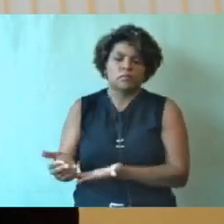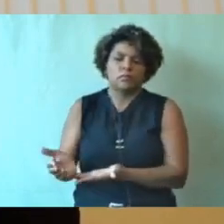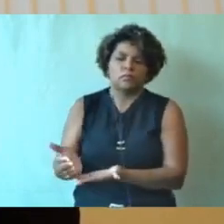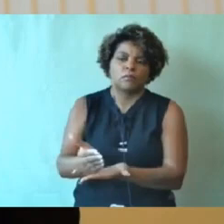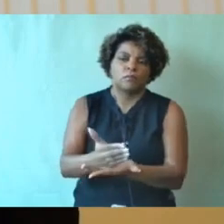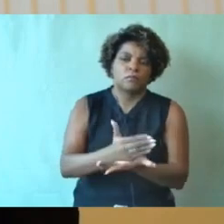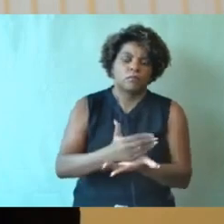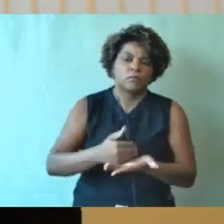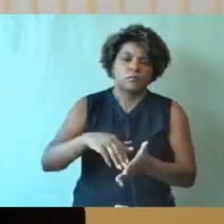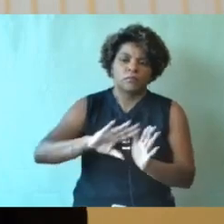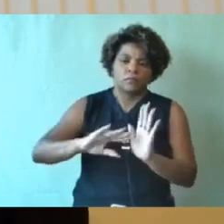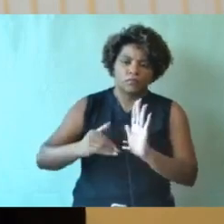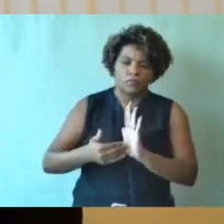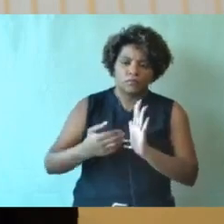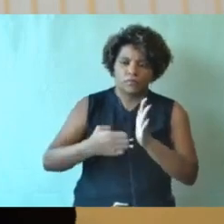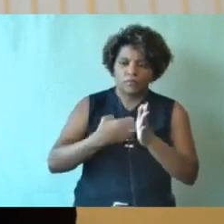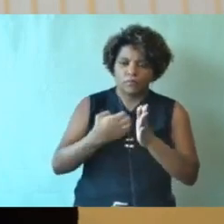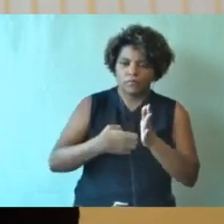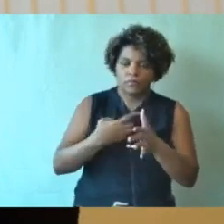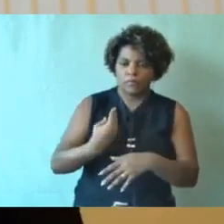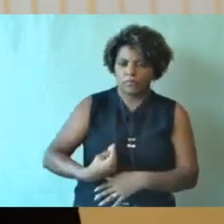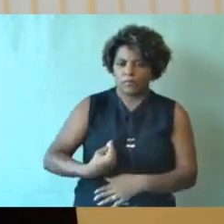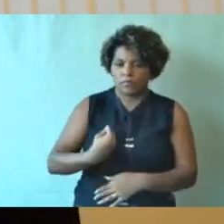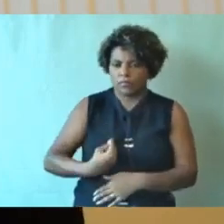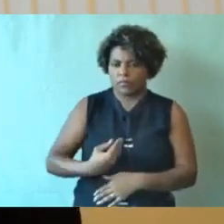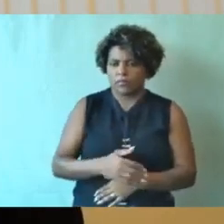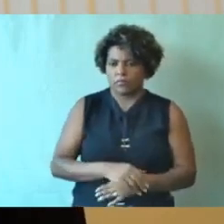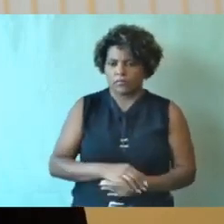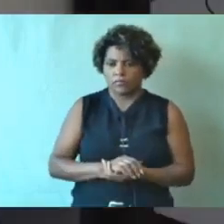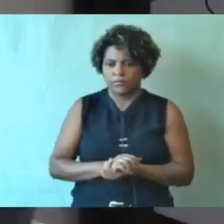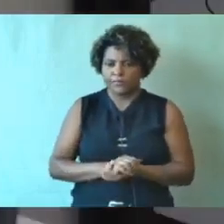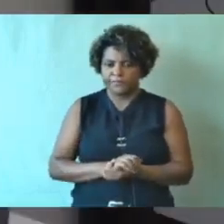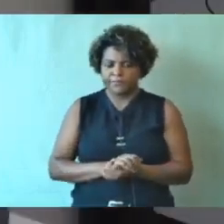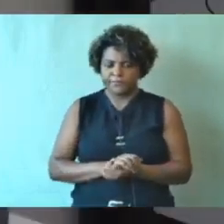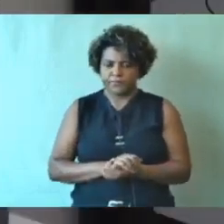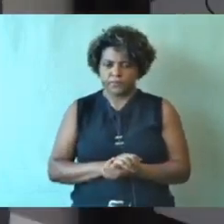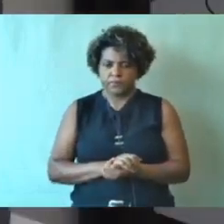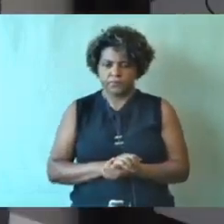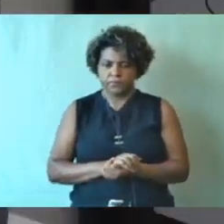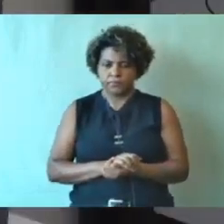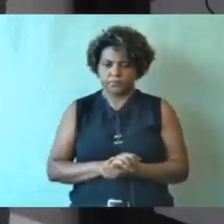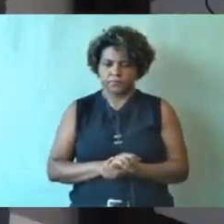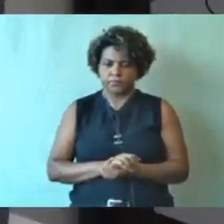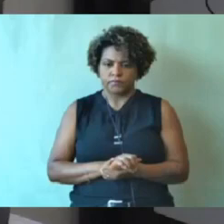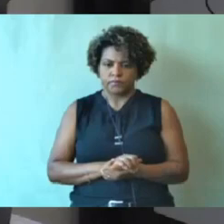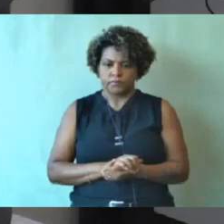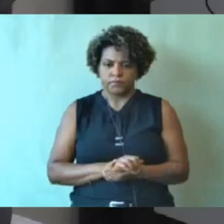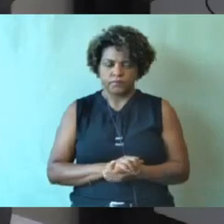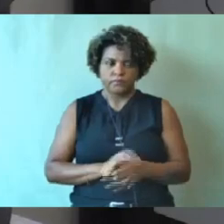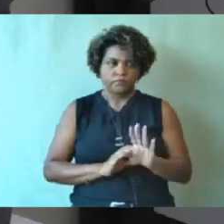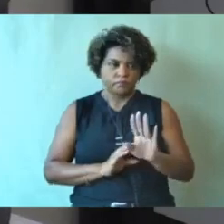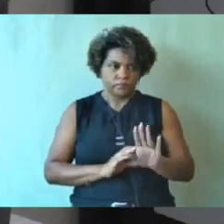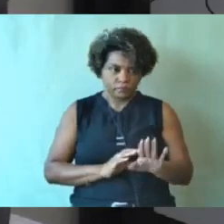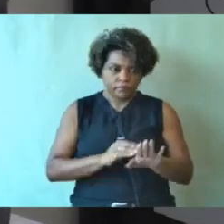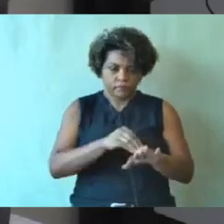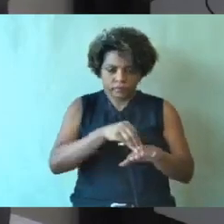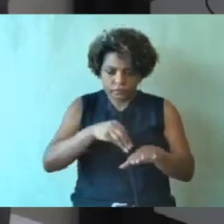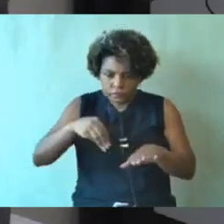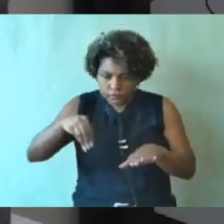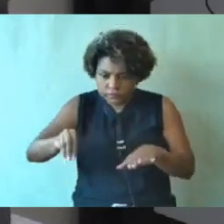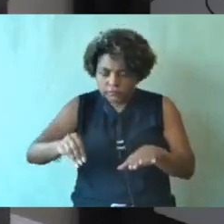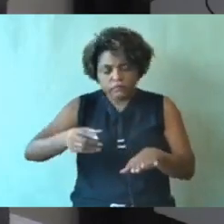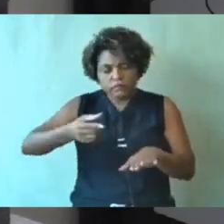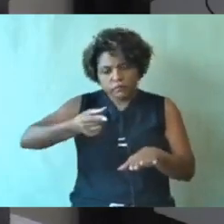sua proporção. Não vem esse recurso público de lá. Só que aí, o repasse do subsídio, ele